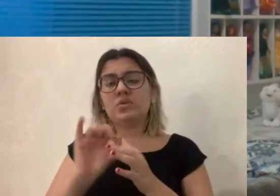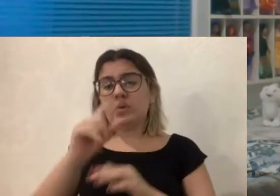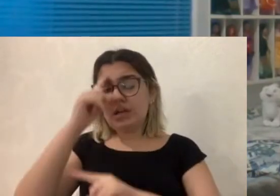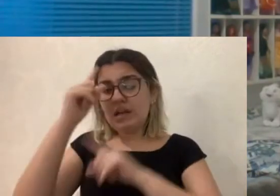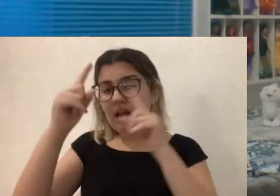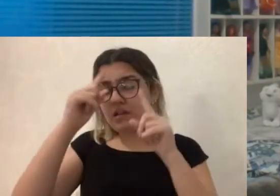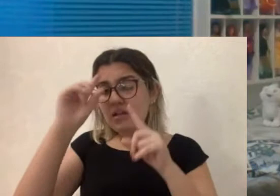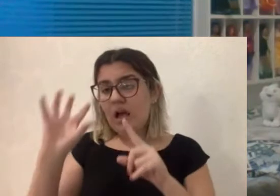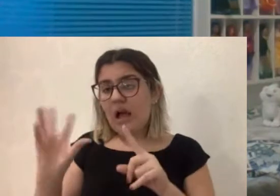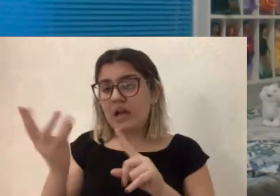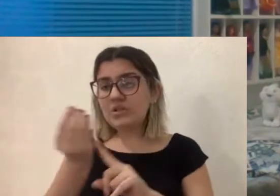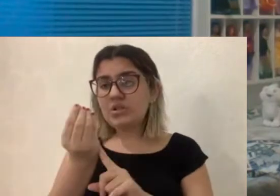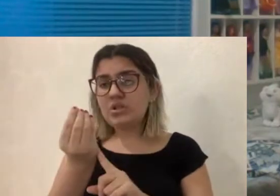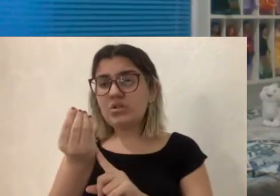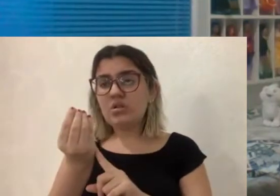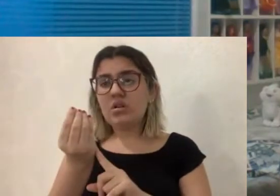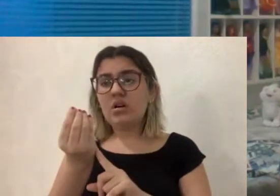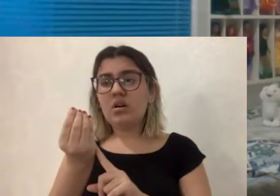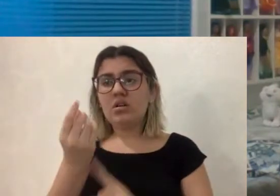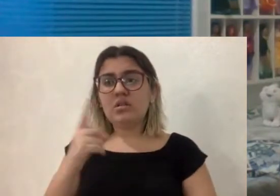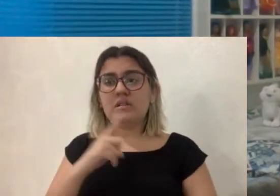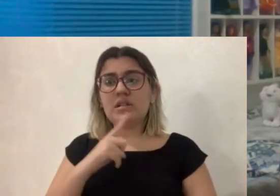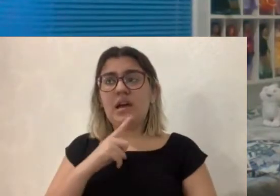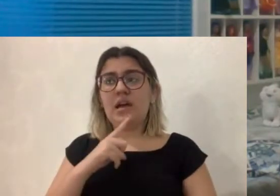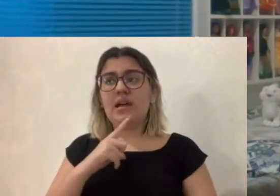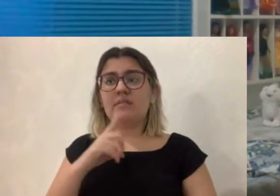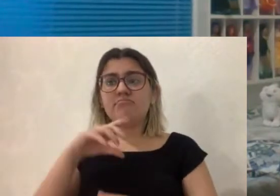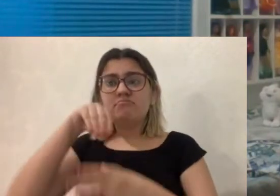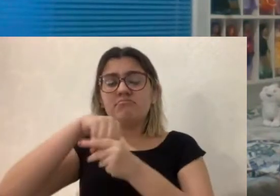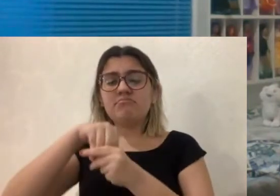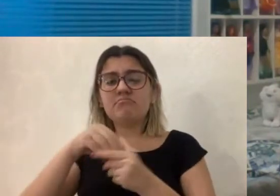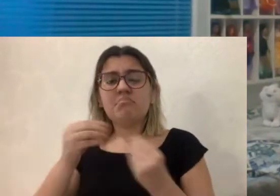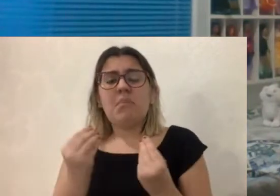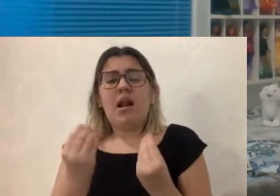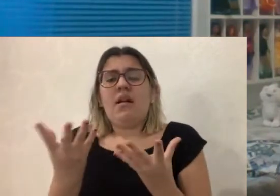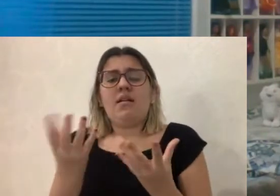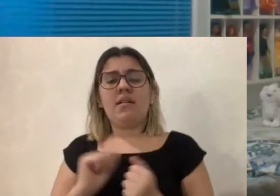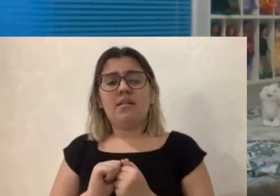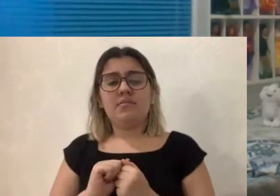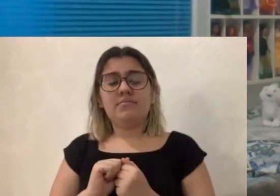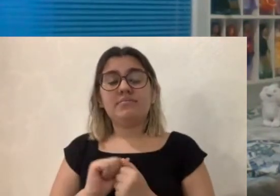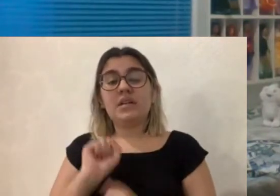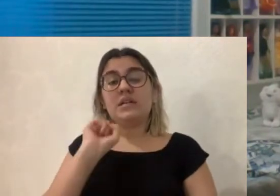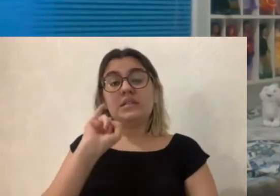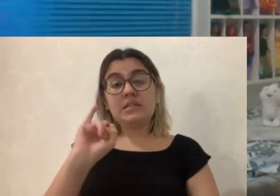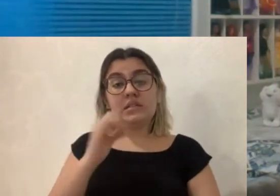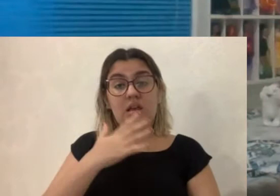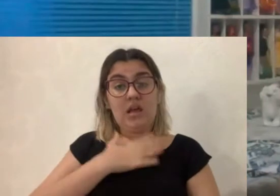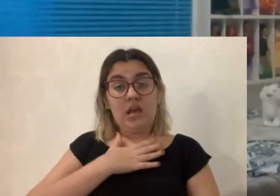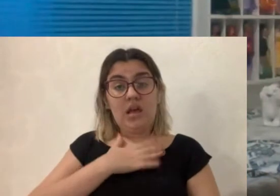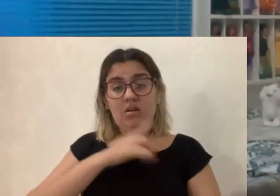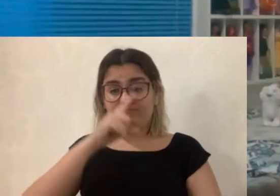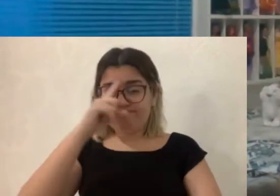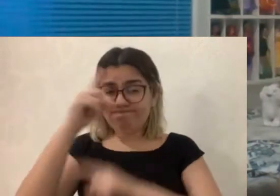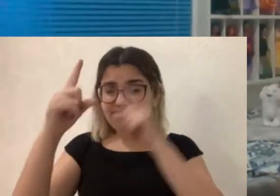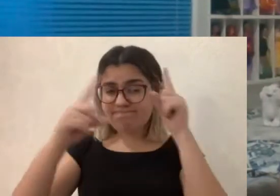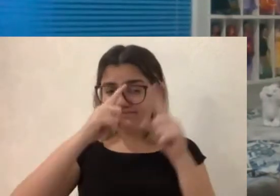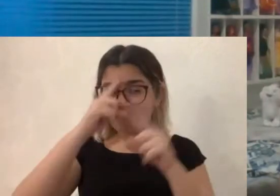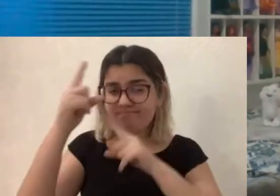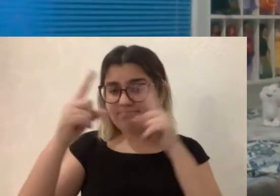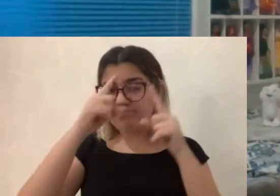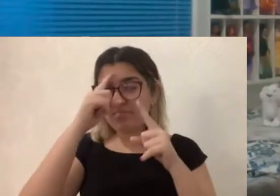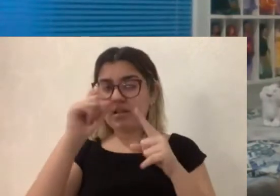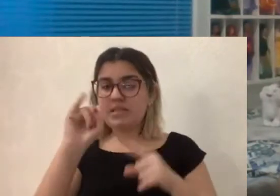contemplado? Ao passo em que, se eu coloco os meus ensaios, se eu prevejo nos meus